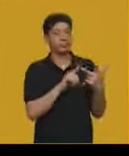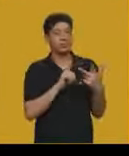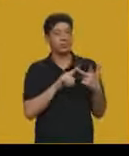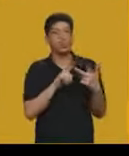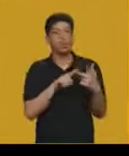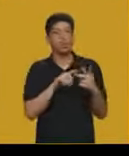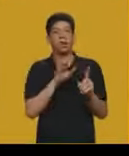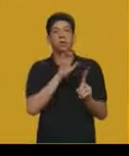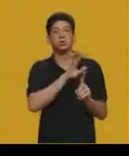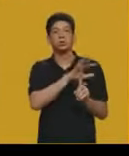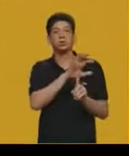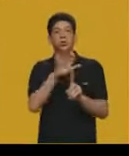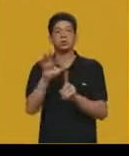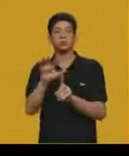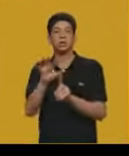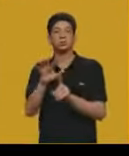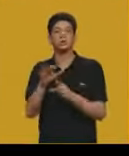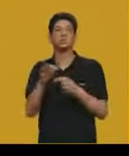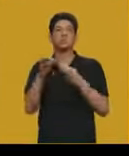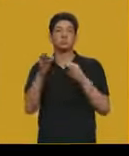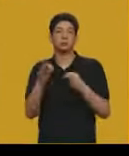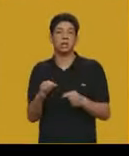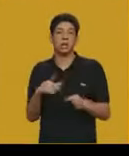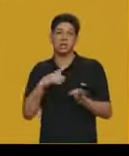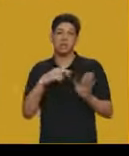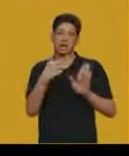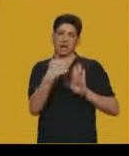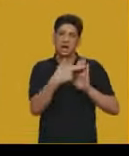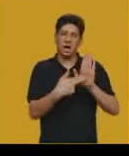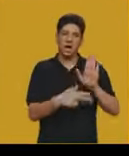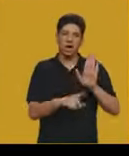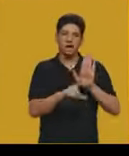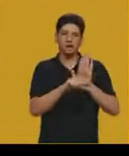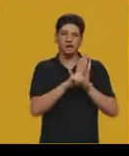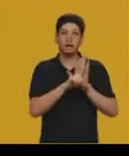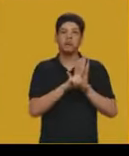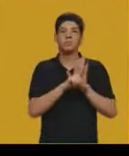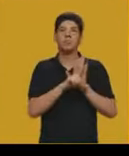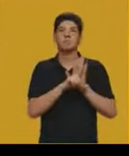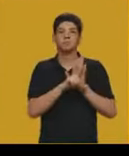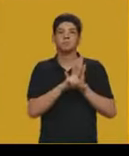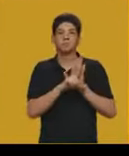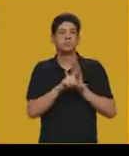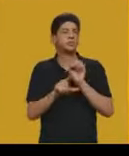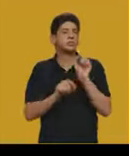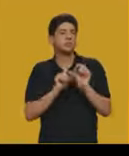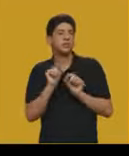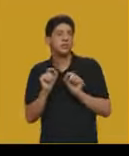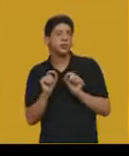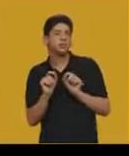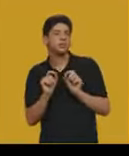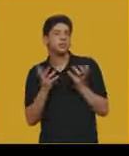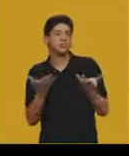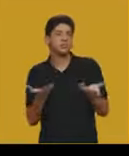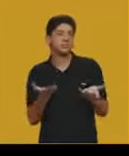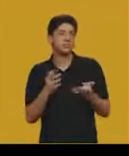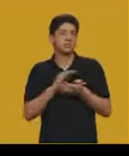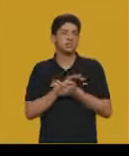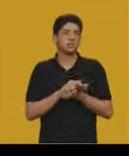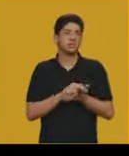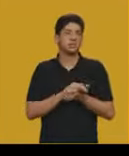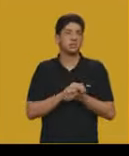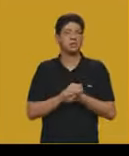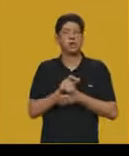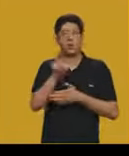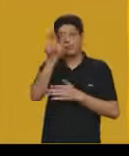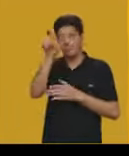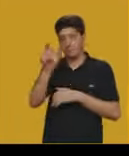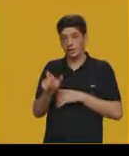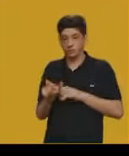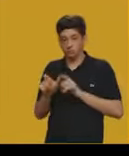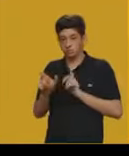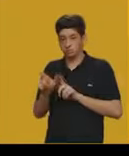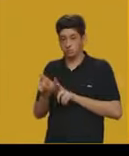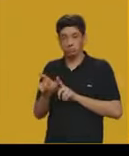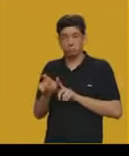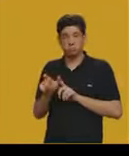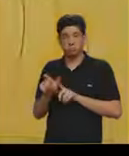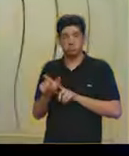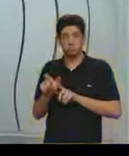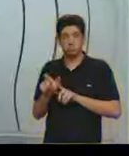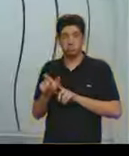que é é instituída por regras e leis que seria predominar e o que que é isso entender que quando a pessoa ganha